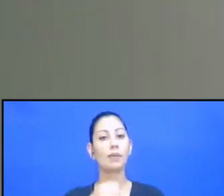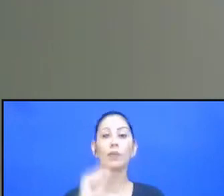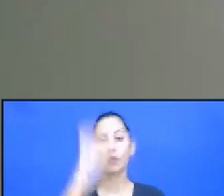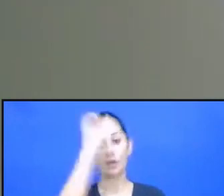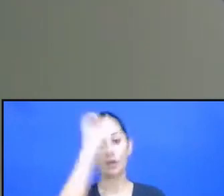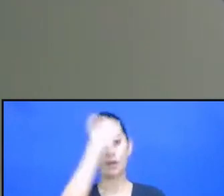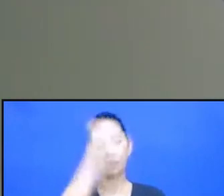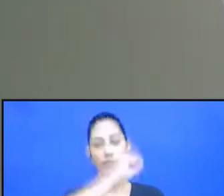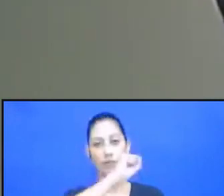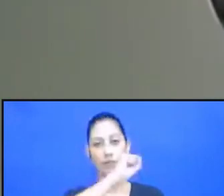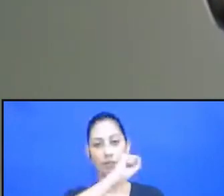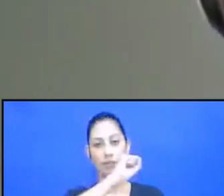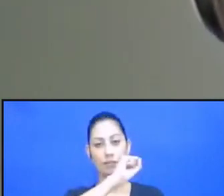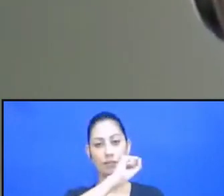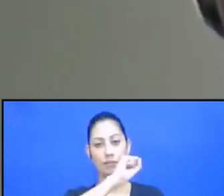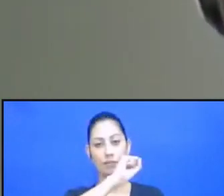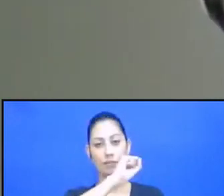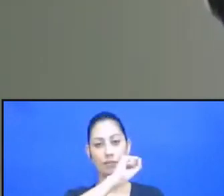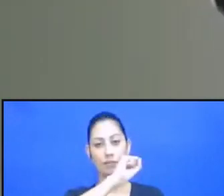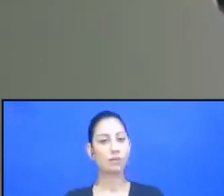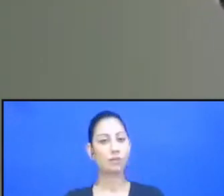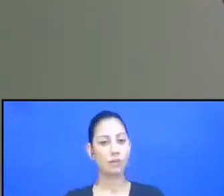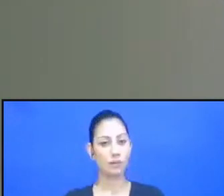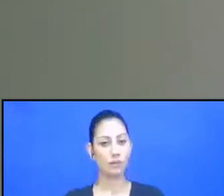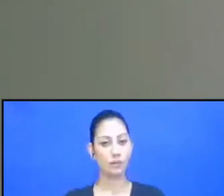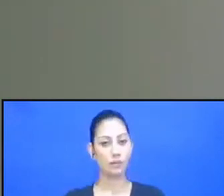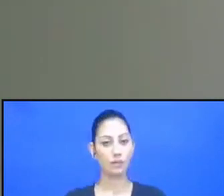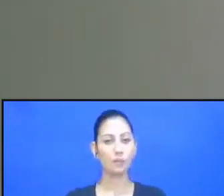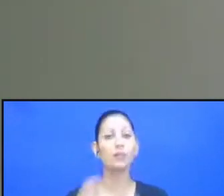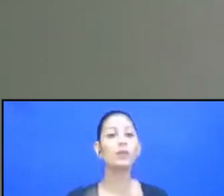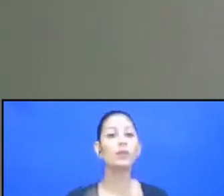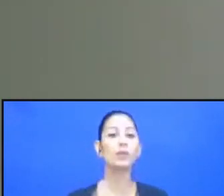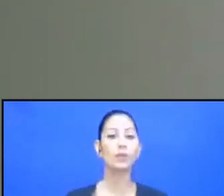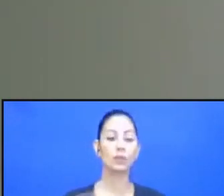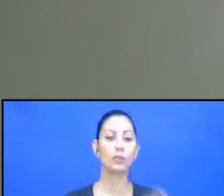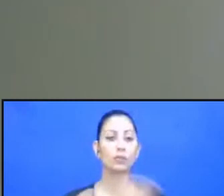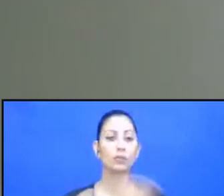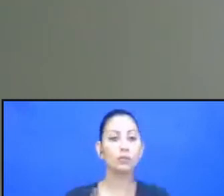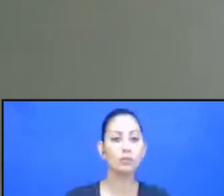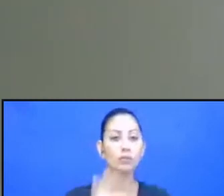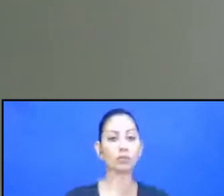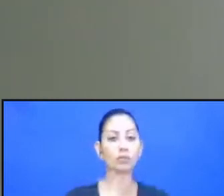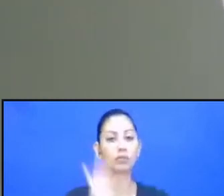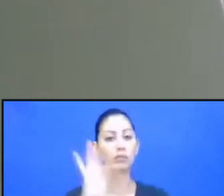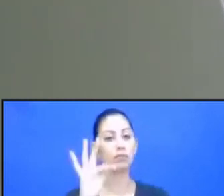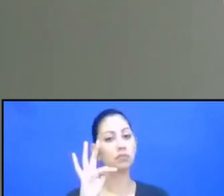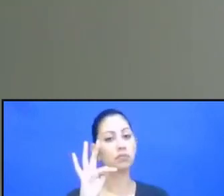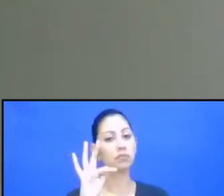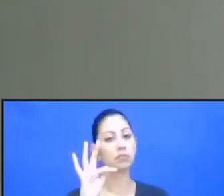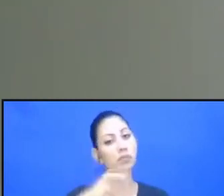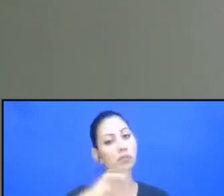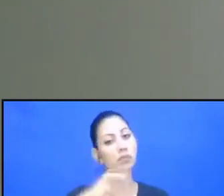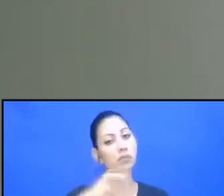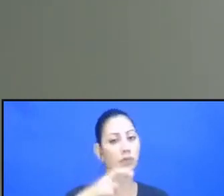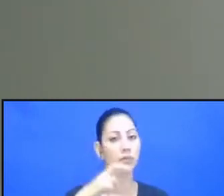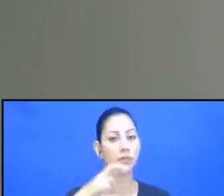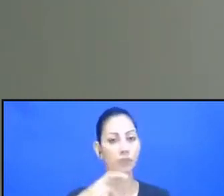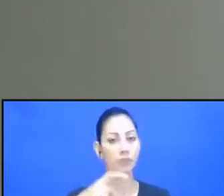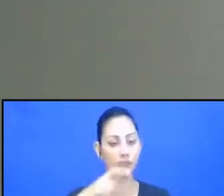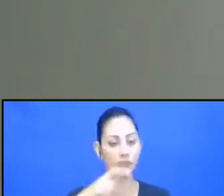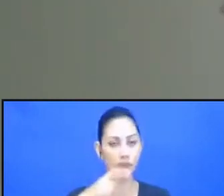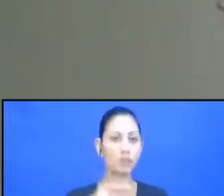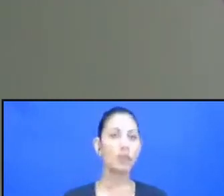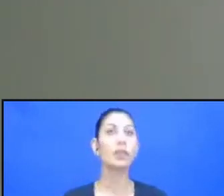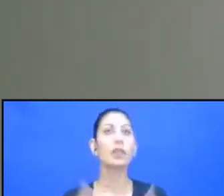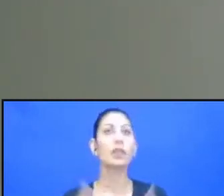vislumbra, dependendo um pouco do tamanho assim, dessa demora. Então, essa é um pouco a questão.